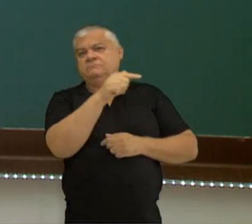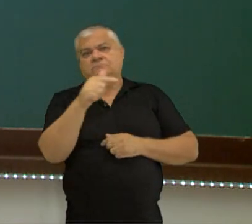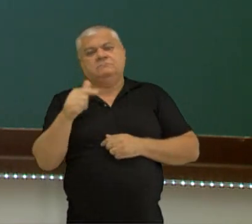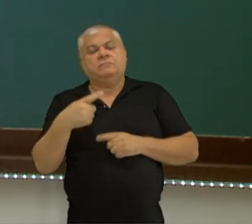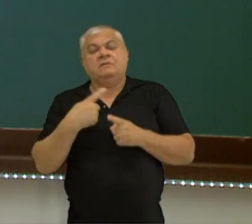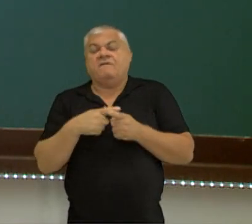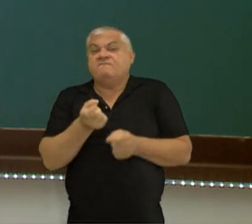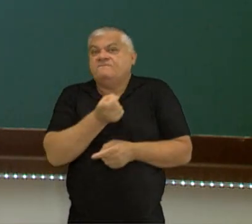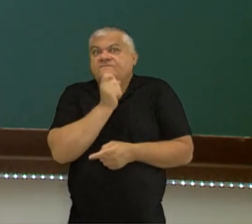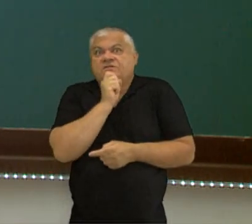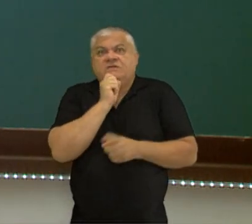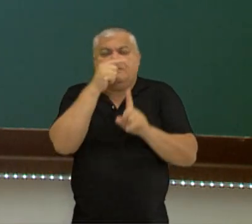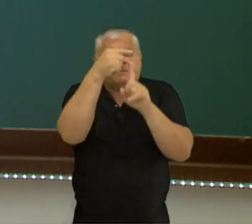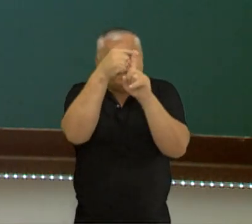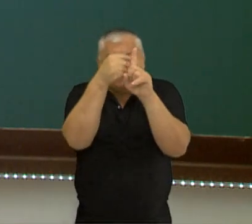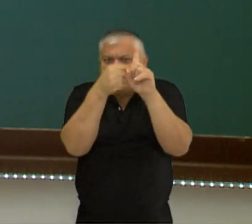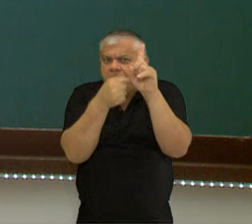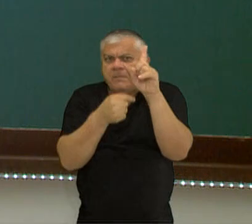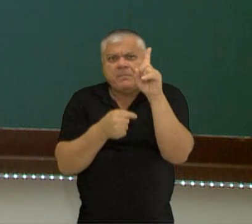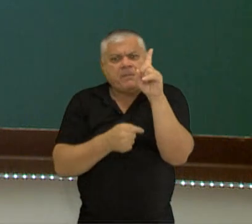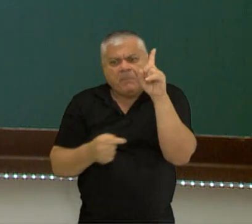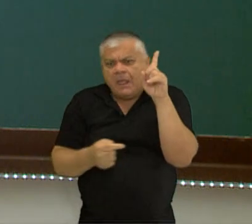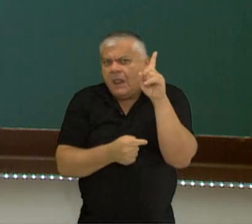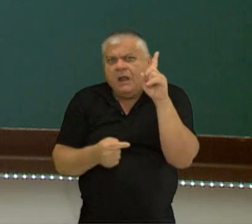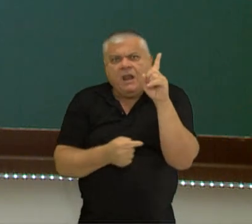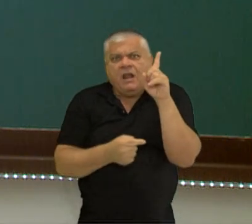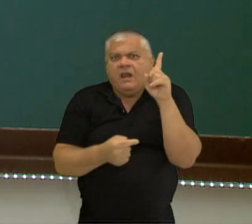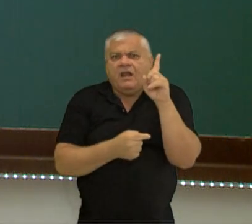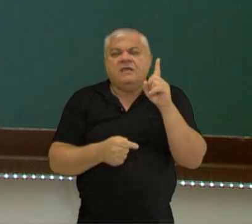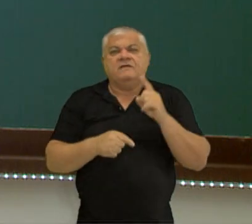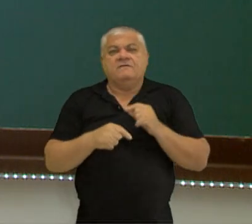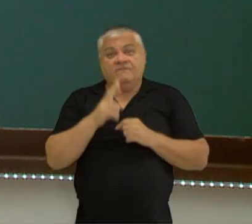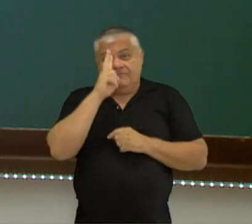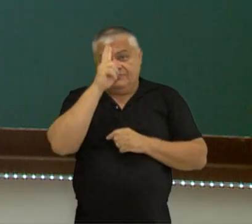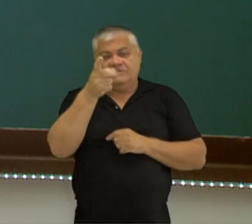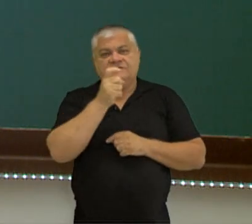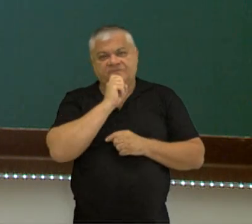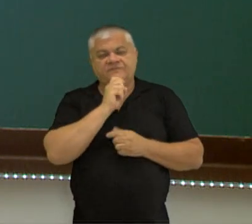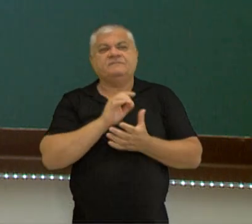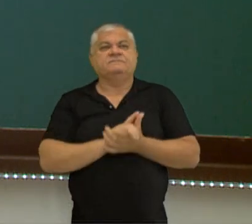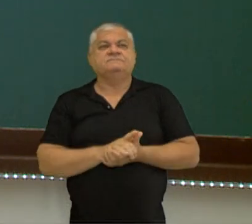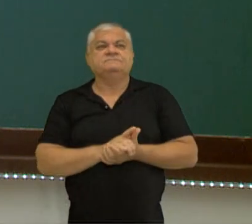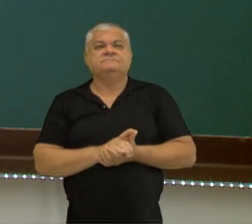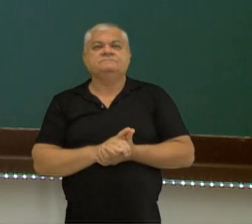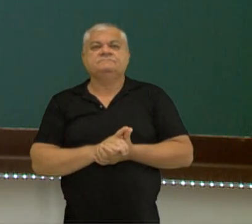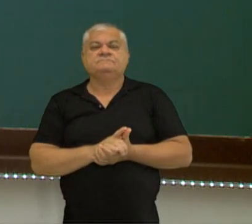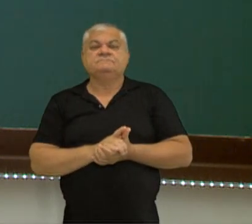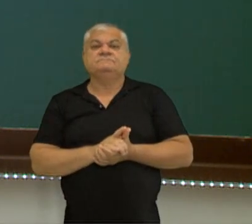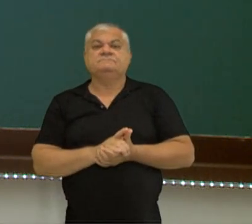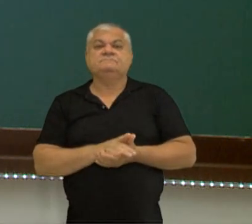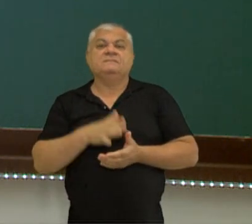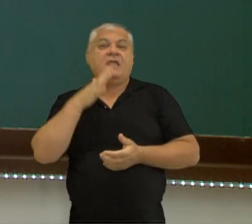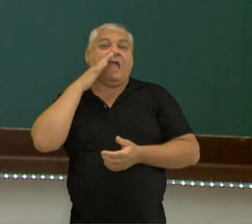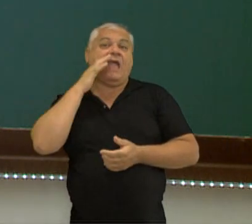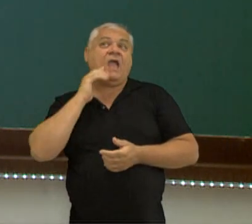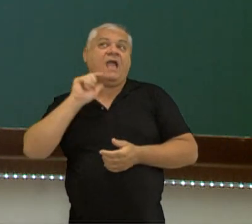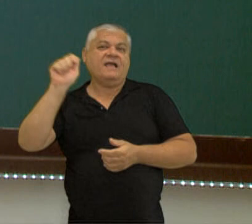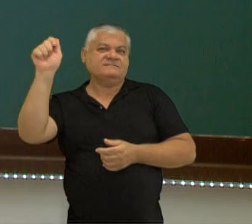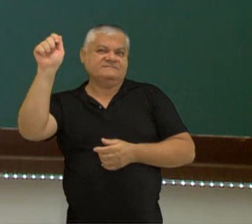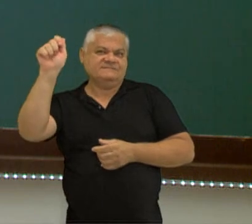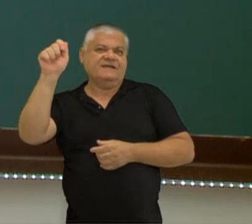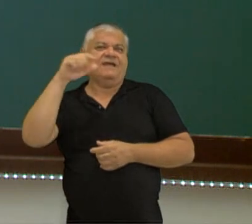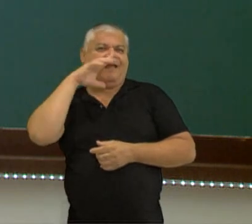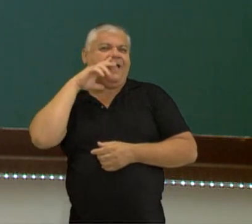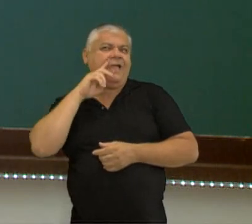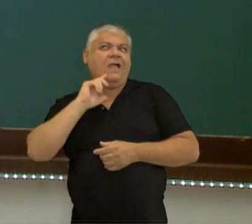condições de frio extremo. Mas é um continente imenso também, certo? Aí nós temos a Ásia, que é o